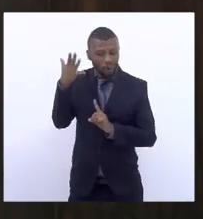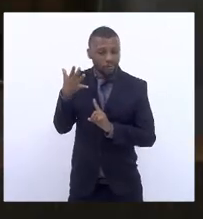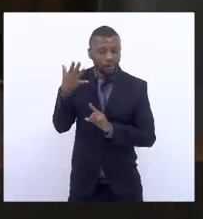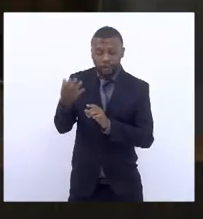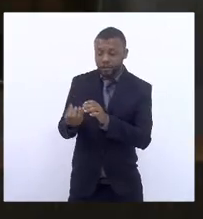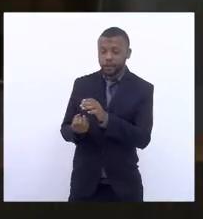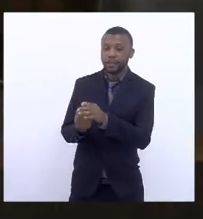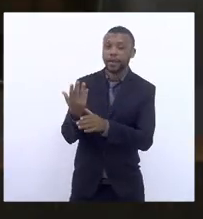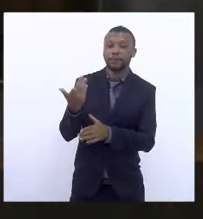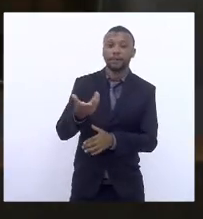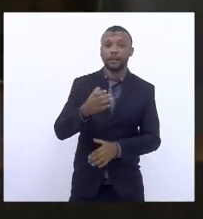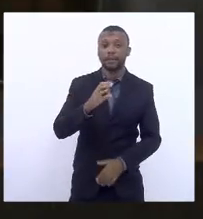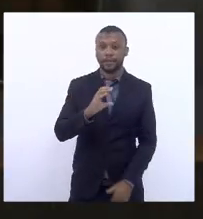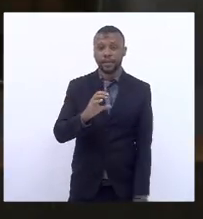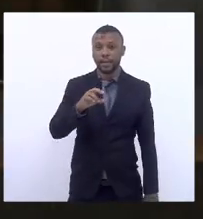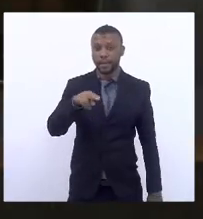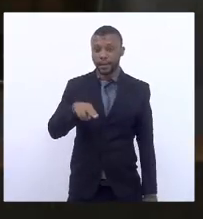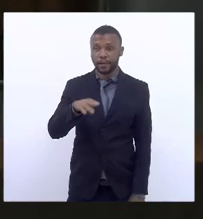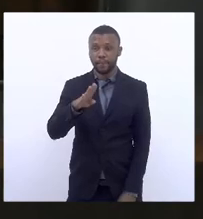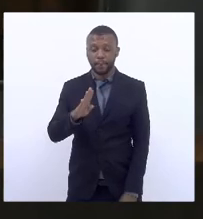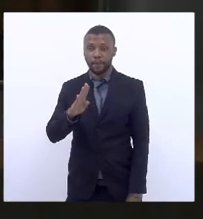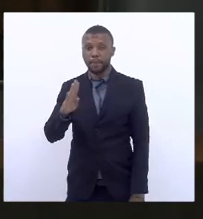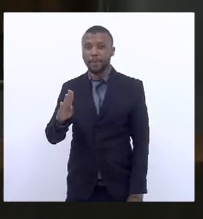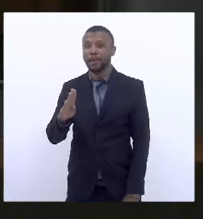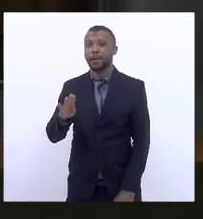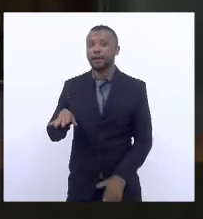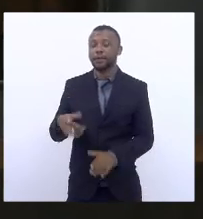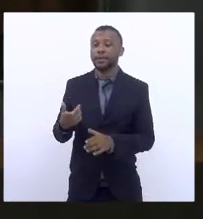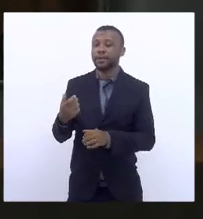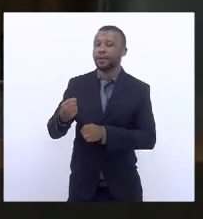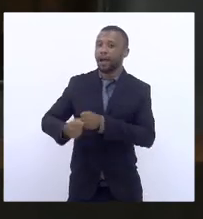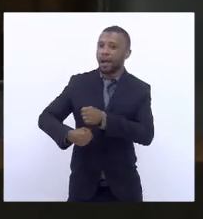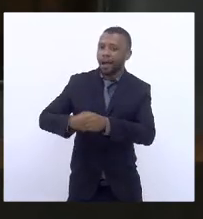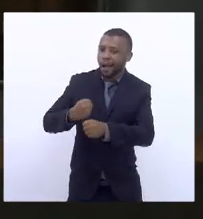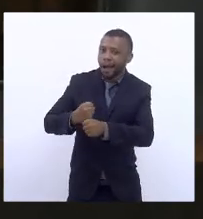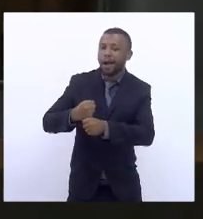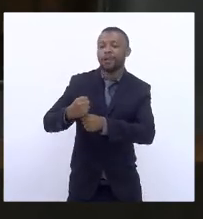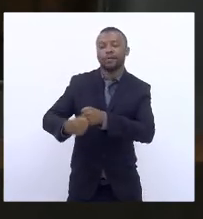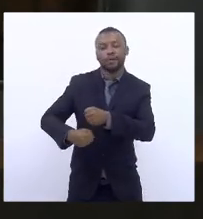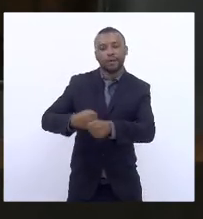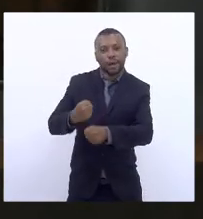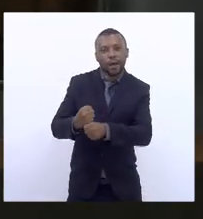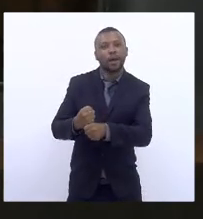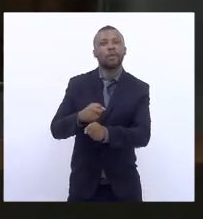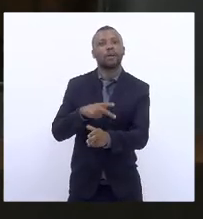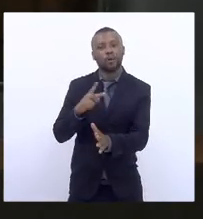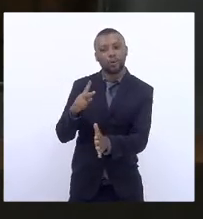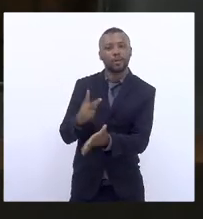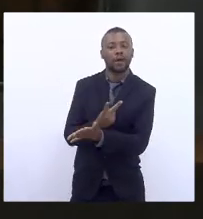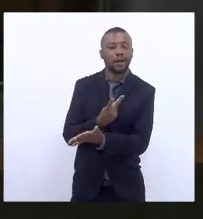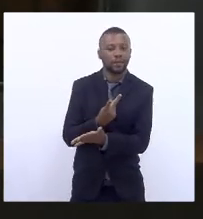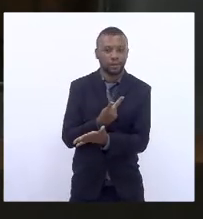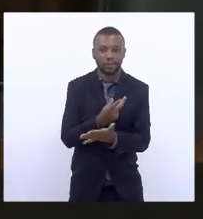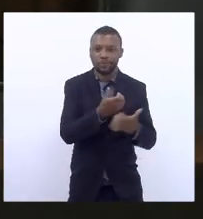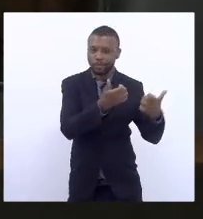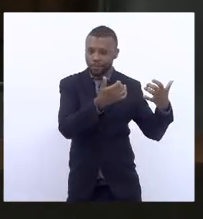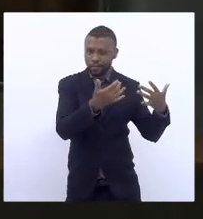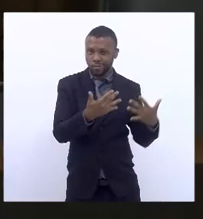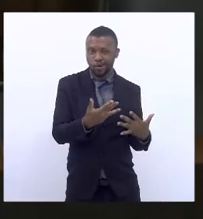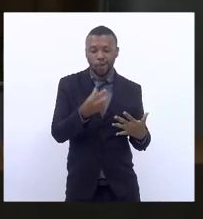CNBB que se reproduz anualmente. O bem afirmou o Valdeque